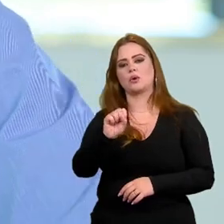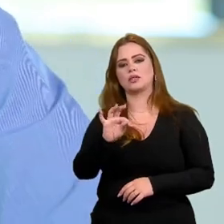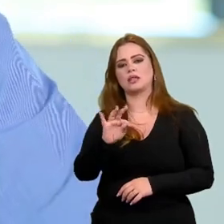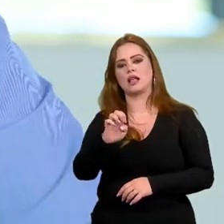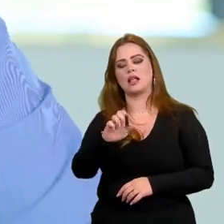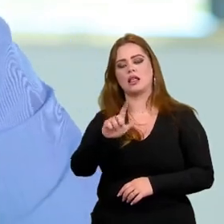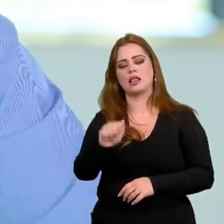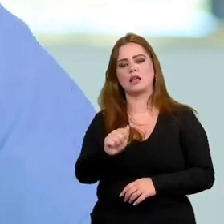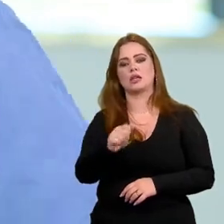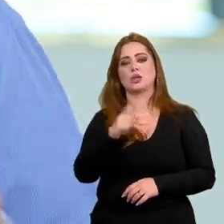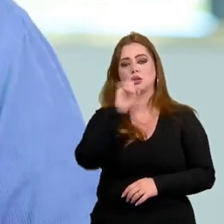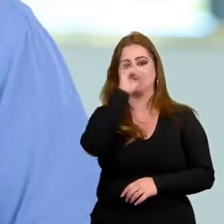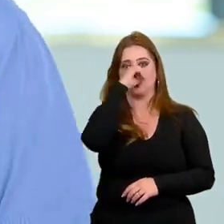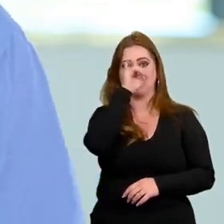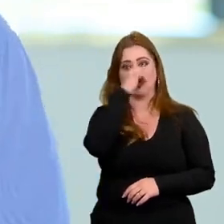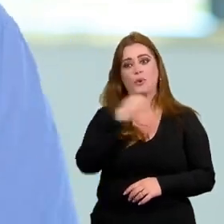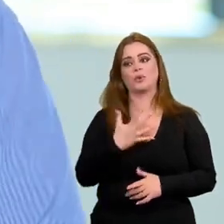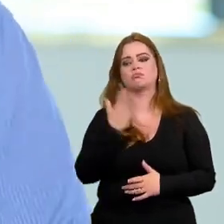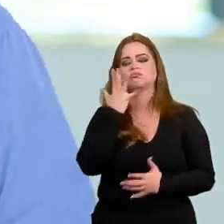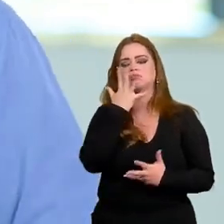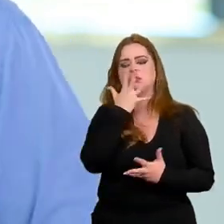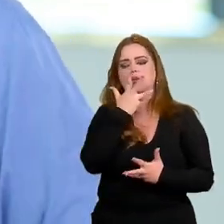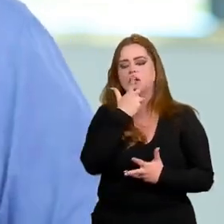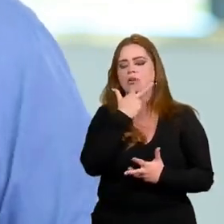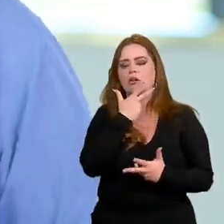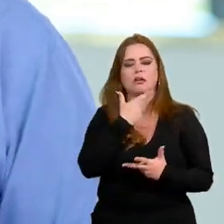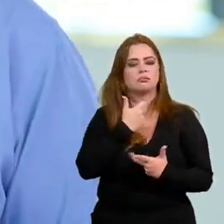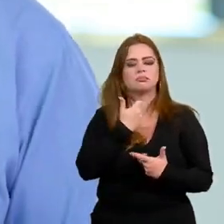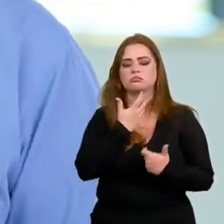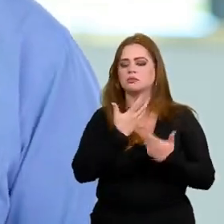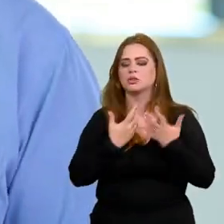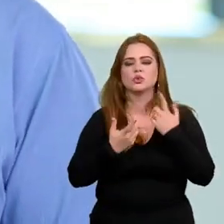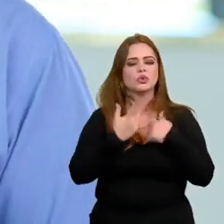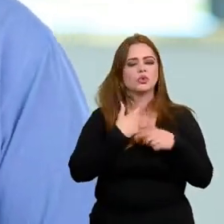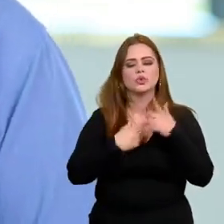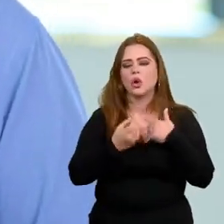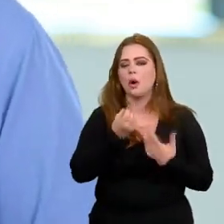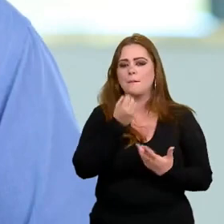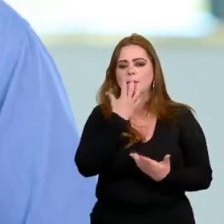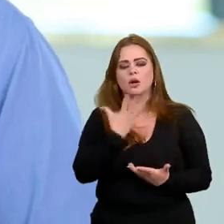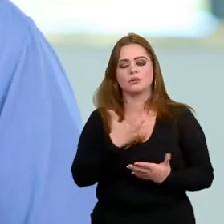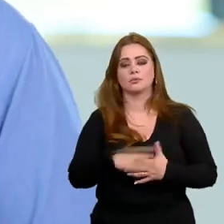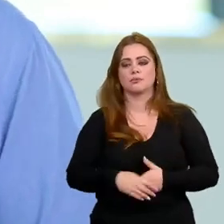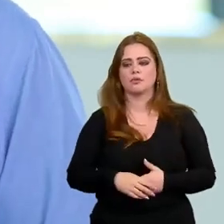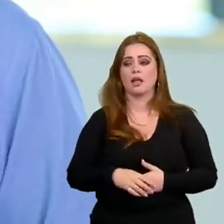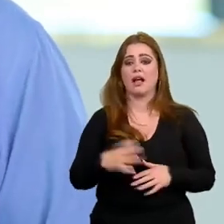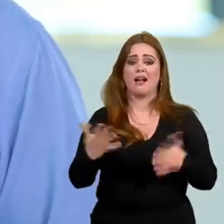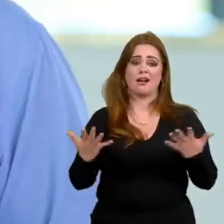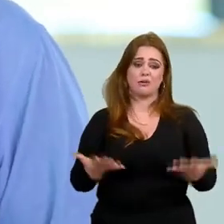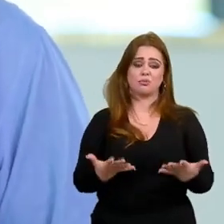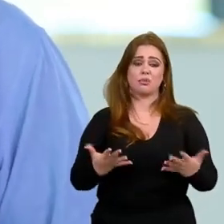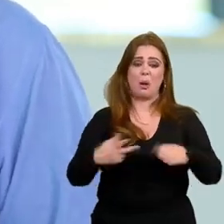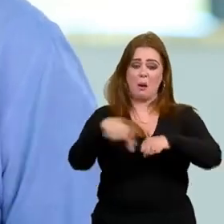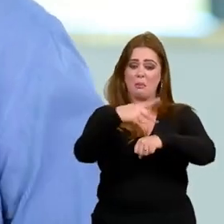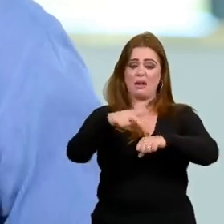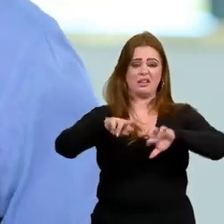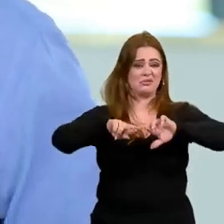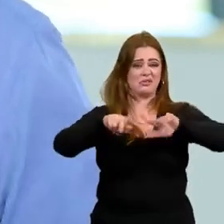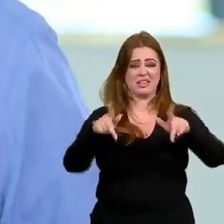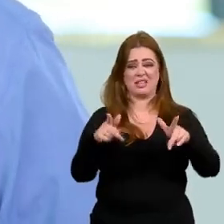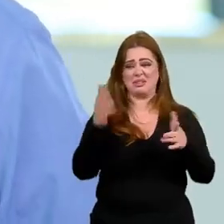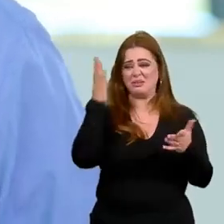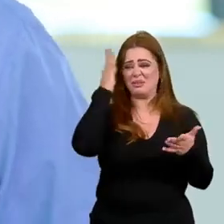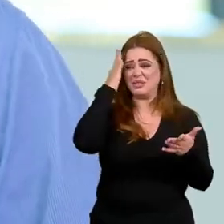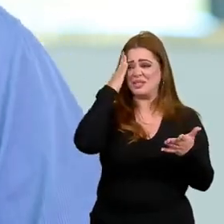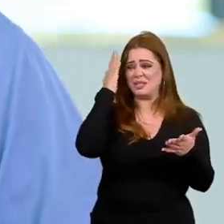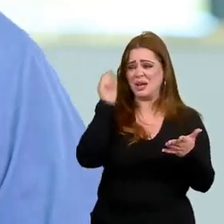fora a gente não encontra muito dessas coisas. Não. Lá é tudo muito sofisticado. E às vezes a gente fica até sem saber o que é. Uhum. Sabe? Mas de qualquer